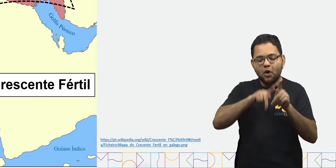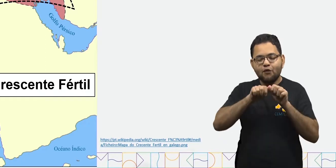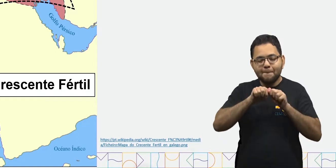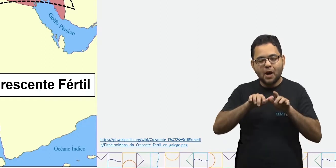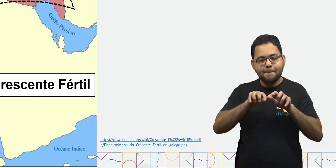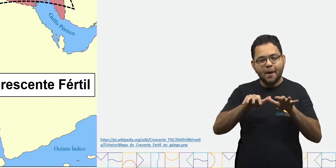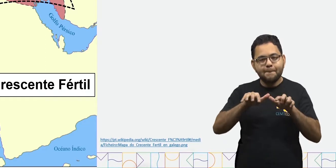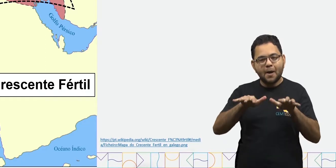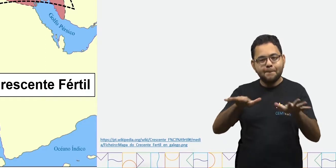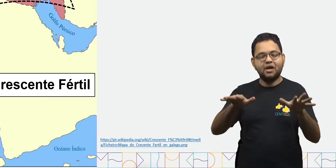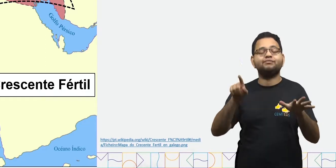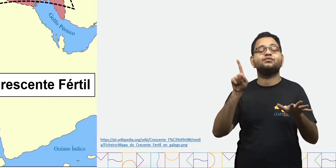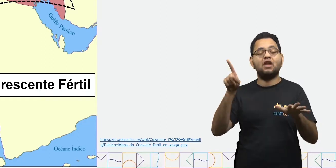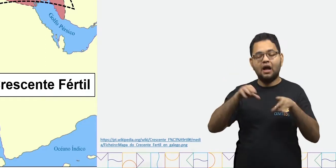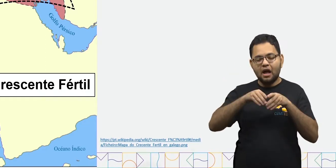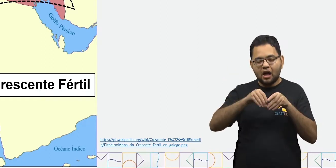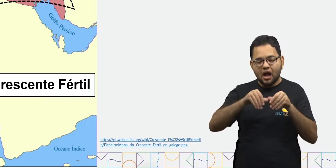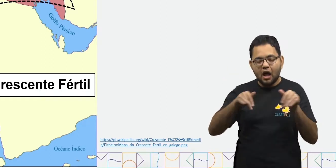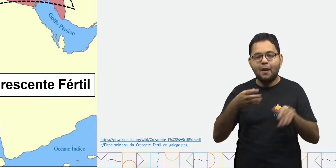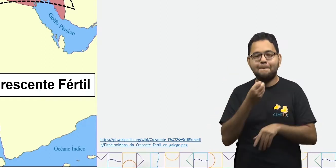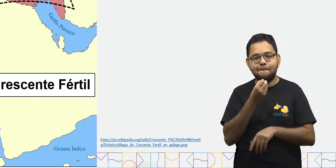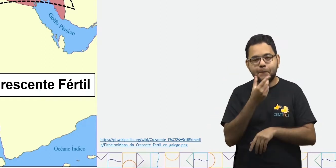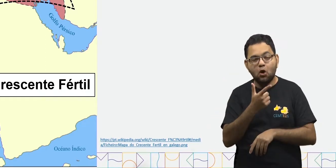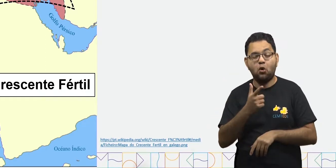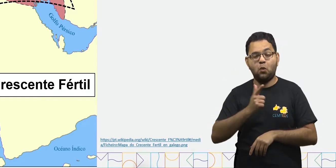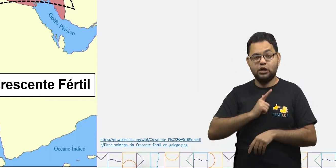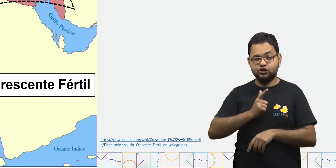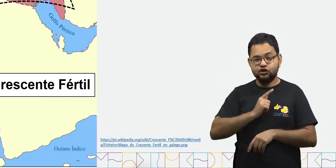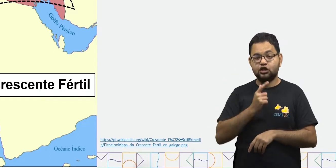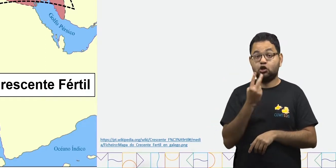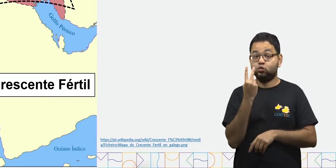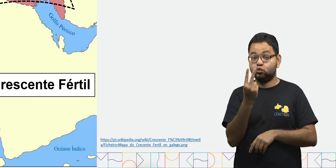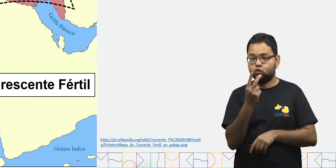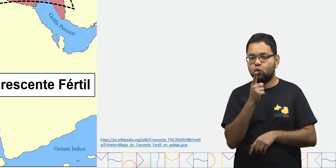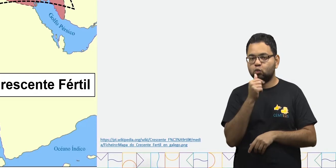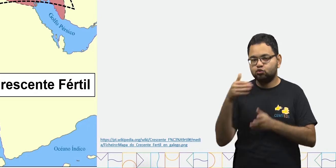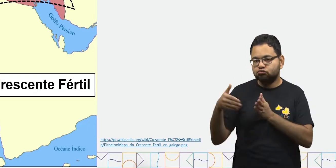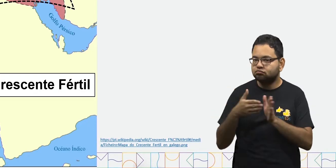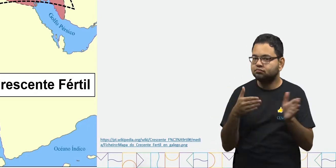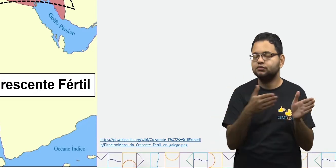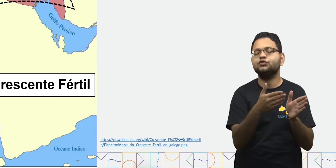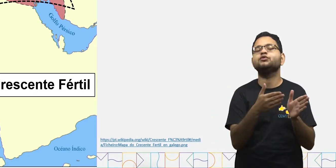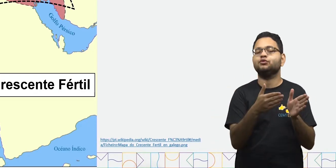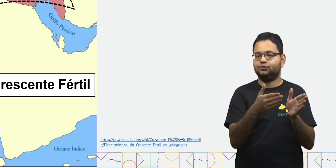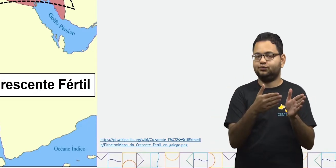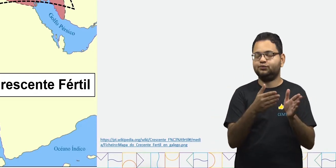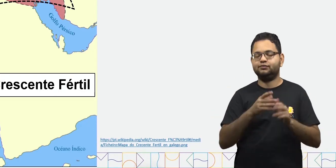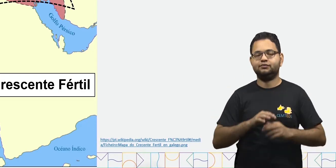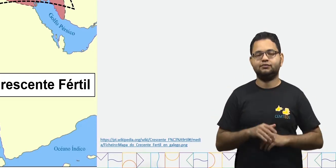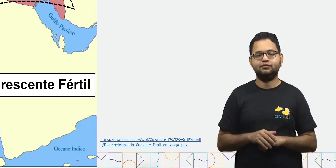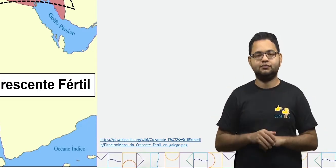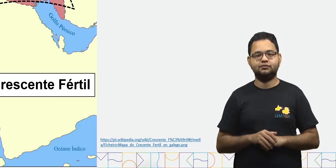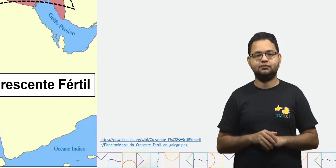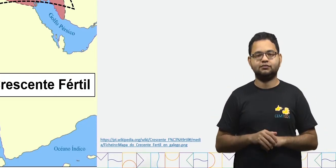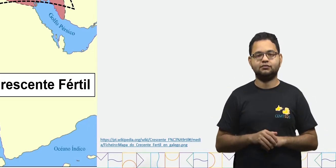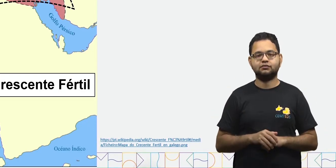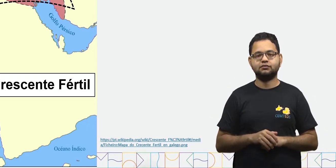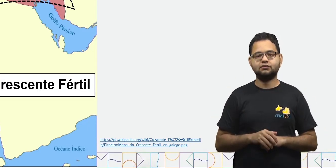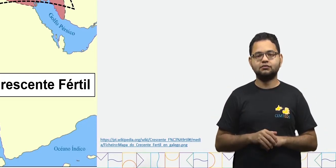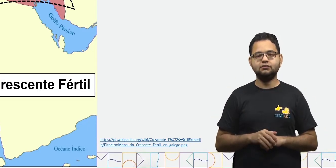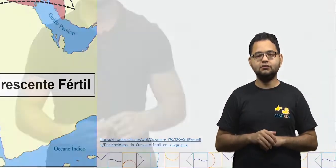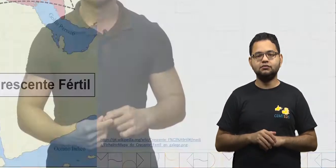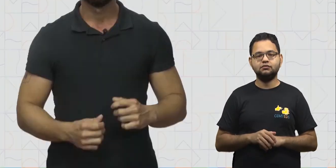uma região extremamente fértil, irrigada por rios, como o Tigres e Eufrates, nomes diferentes